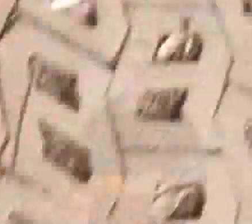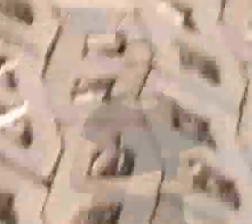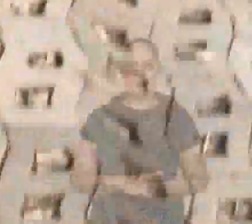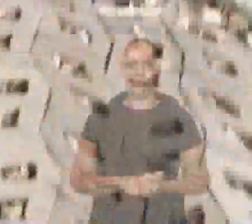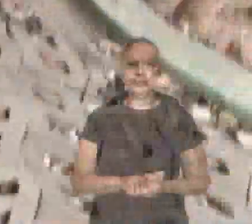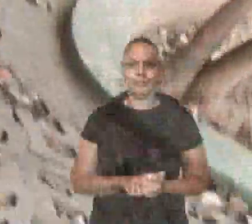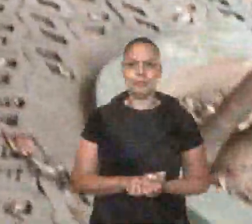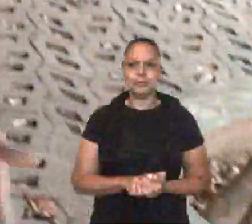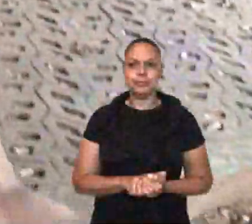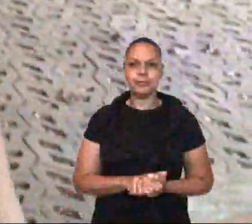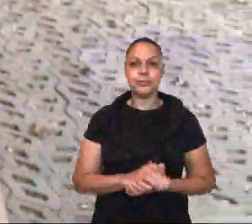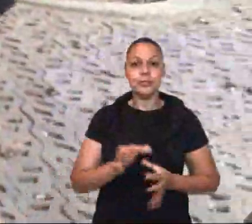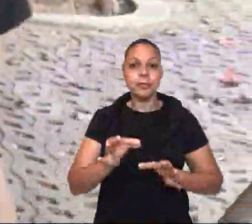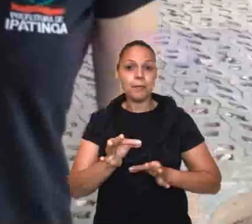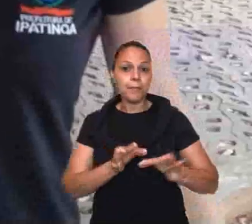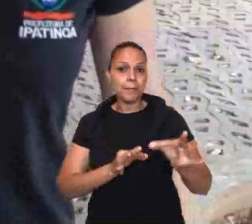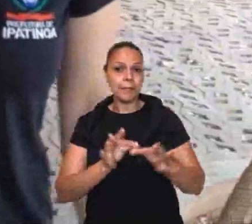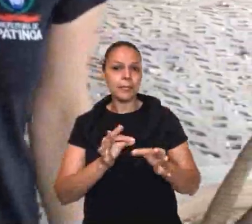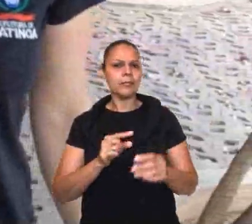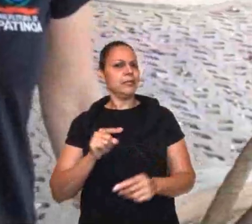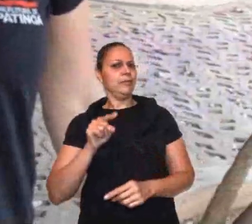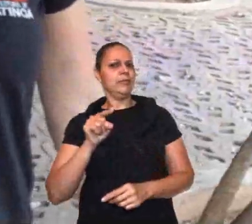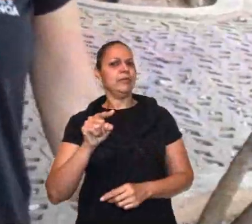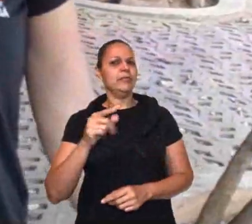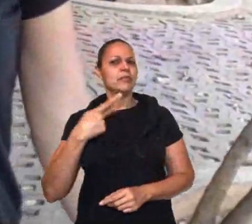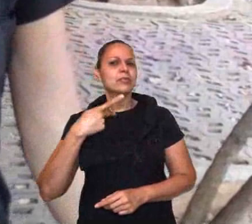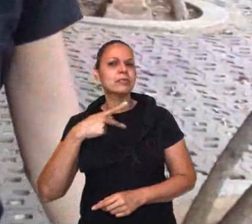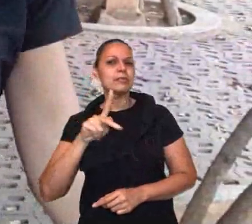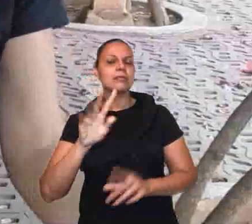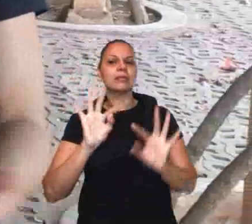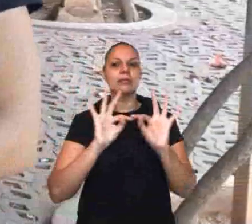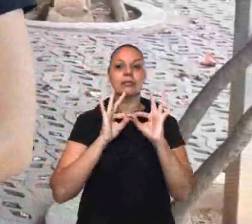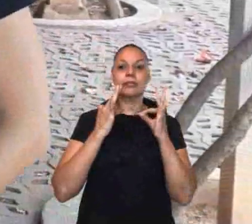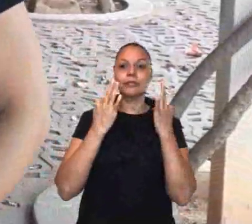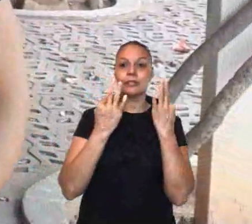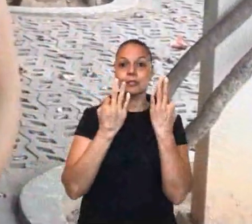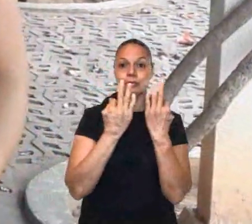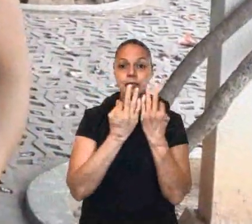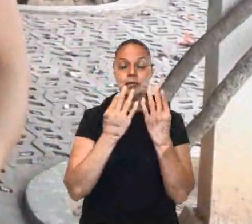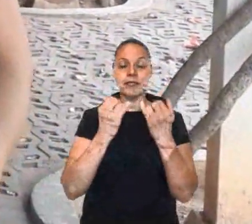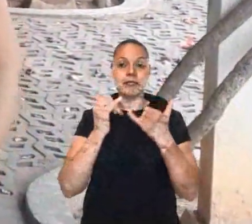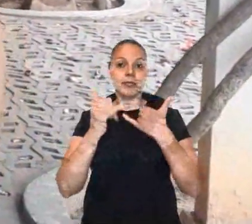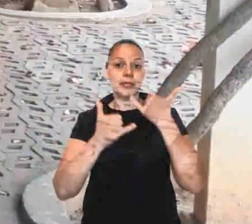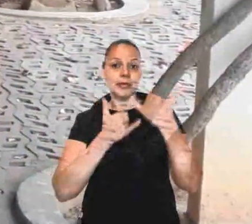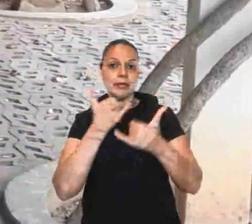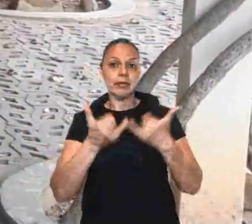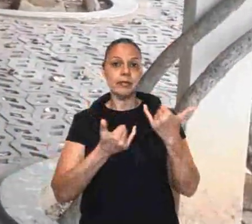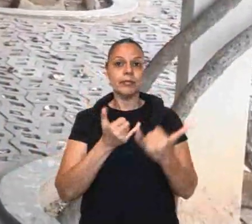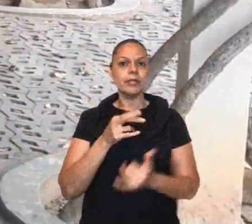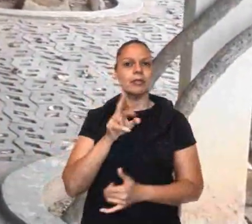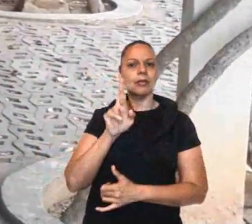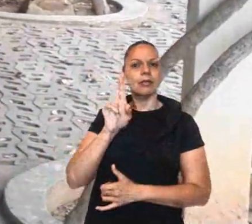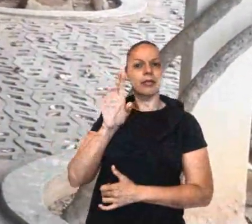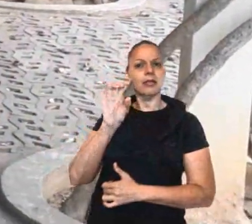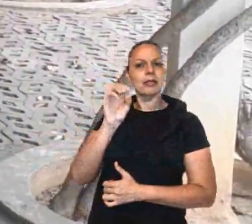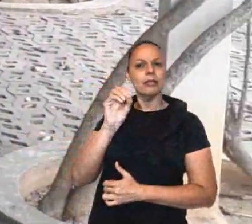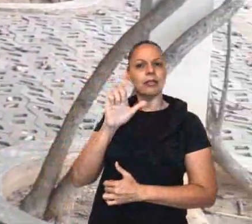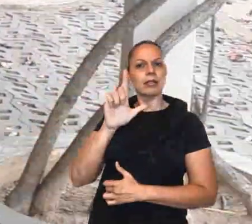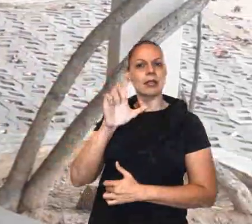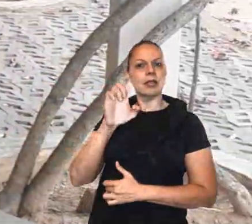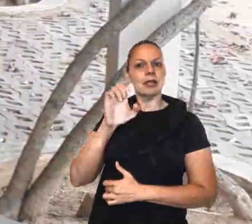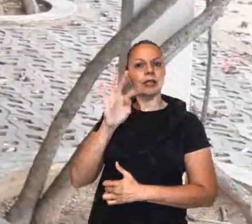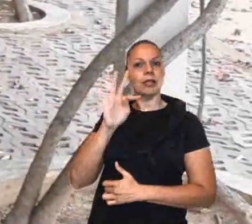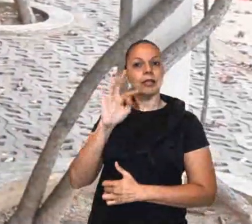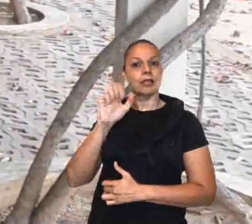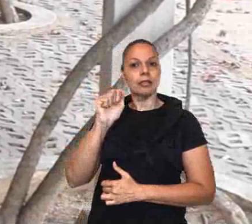pensar. A educação ambiental é um processo educativo em que se constroem valores importantes relacionados com a conservação do